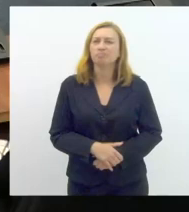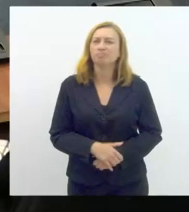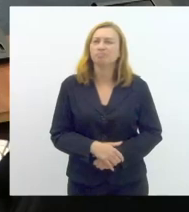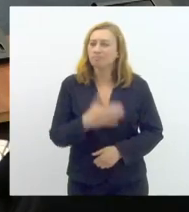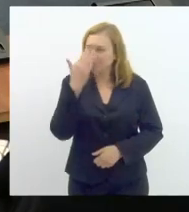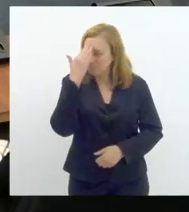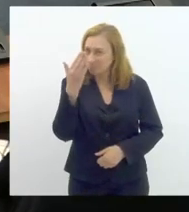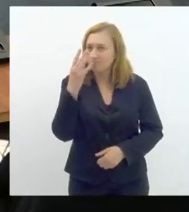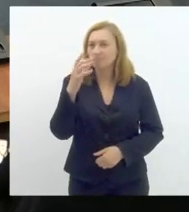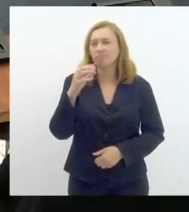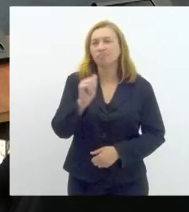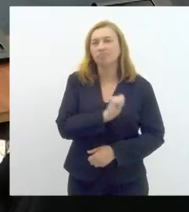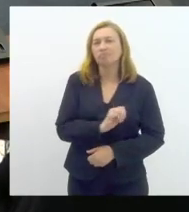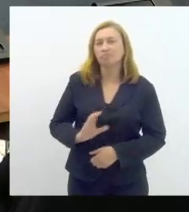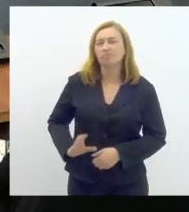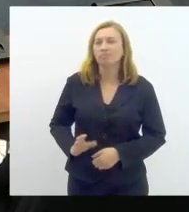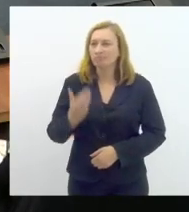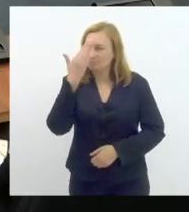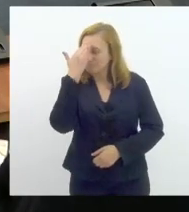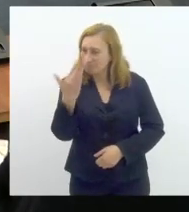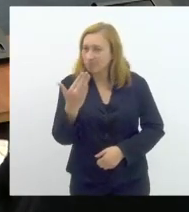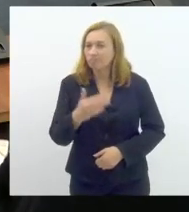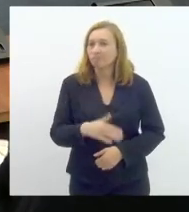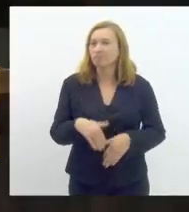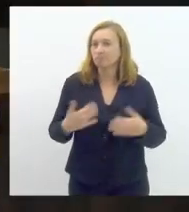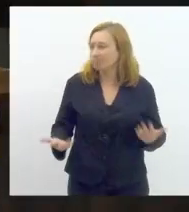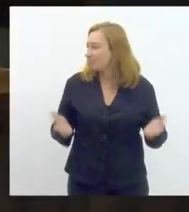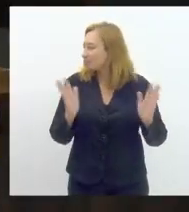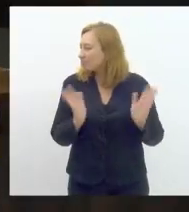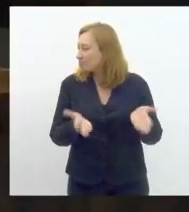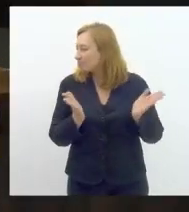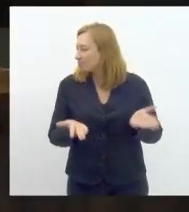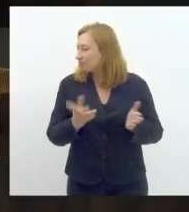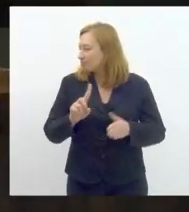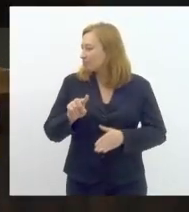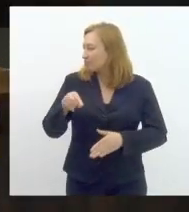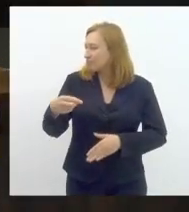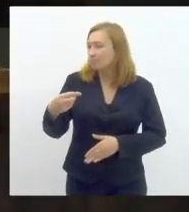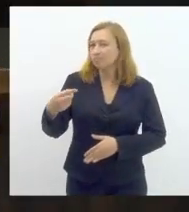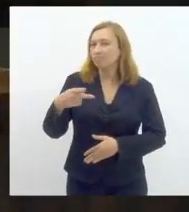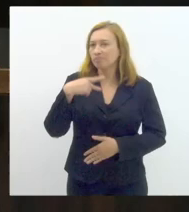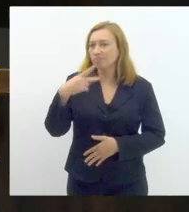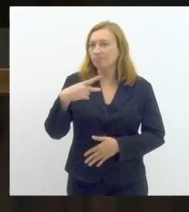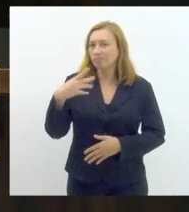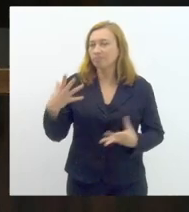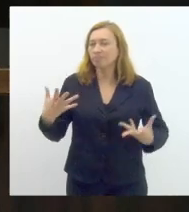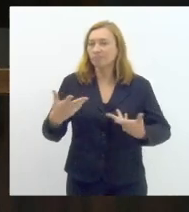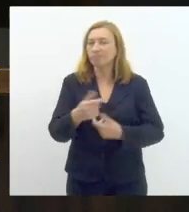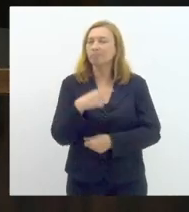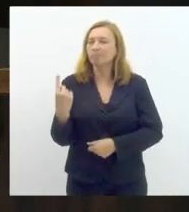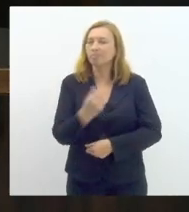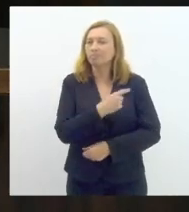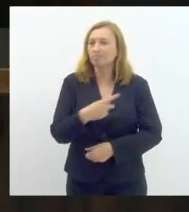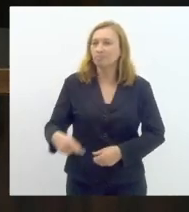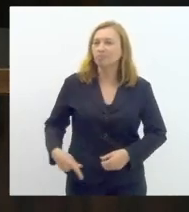Obrigado, André. Muito obrigado. Então, agora, depois das palavras inspiradoras do nosso presidente